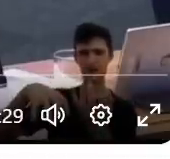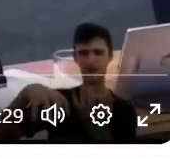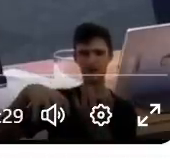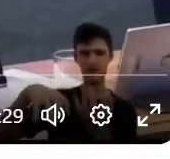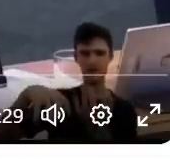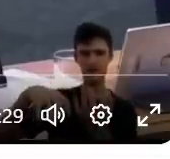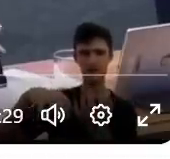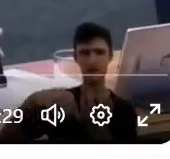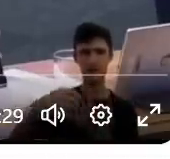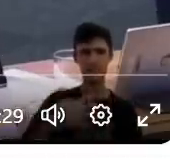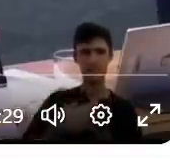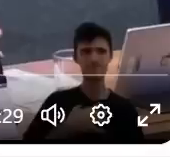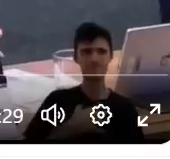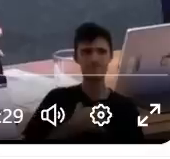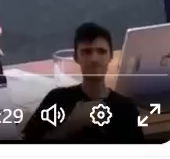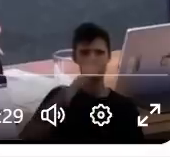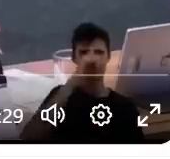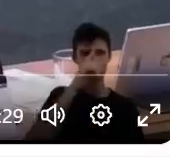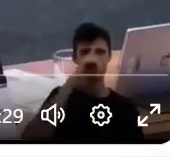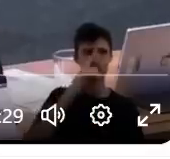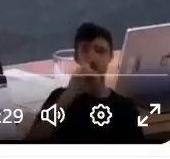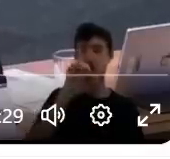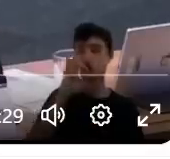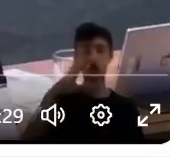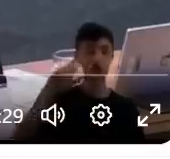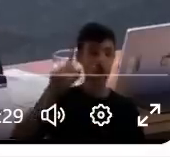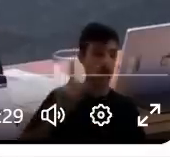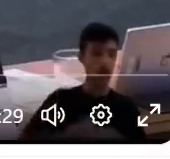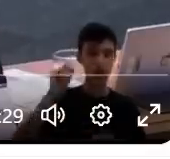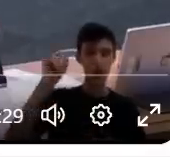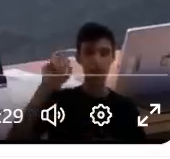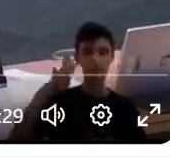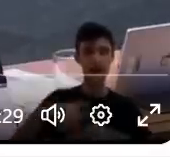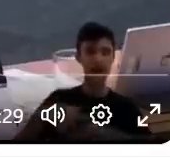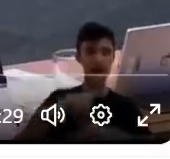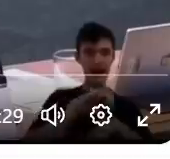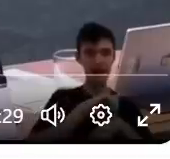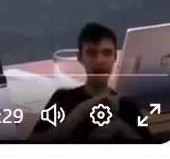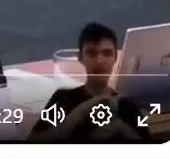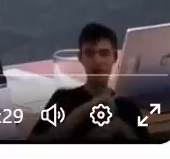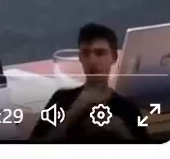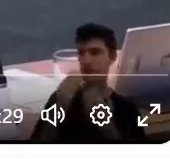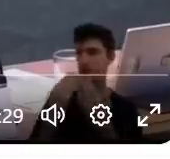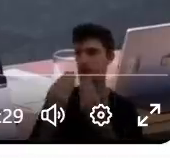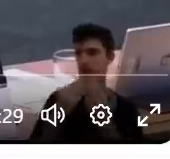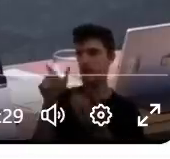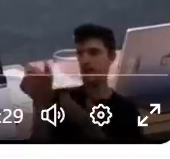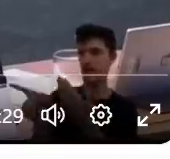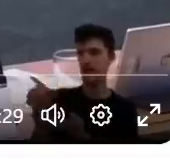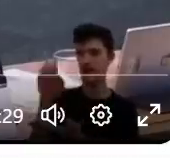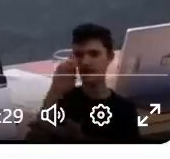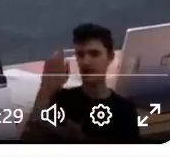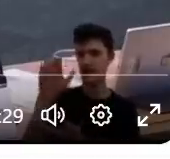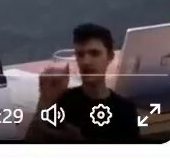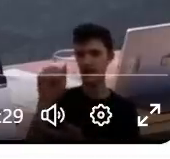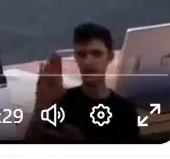mas não antes dos atos de vandalismo não quando o senhor conversava com o diretor